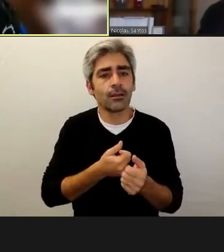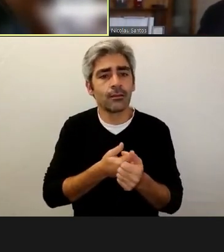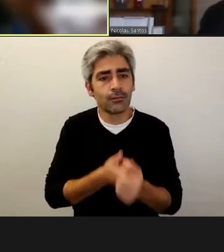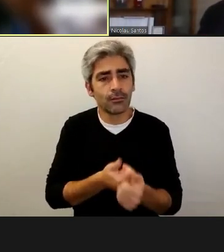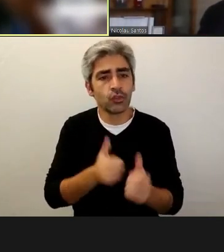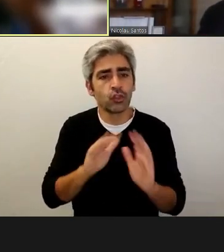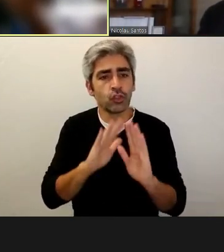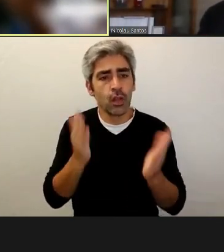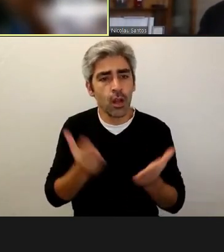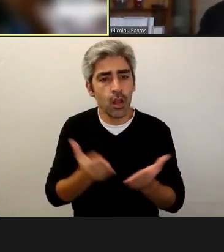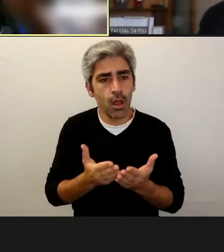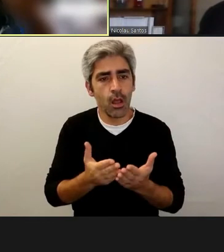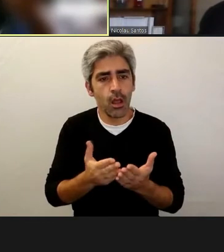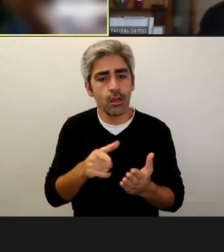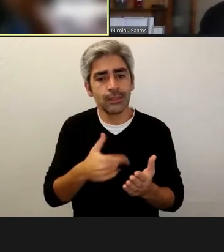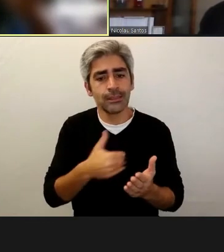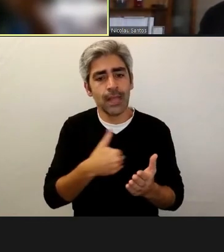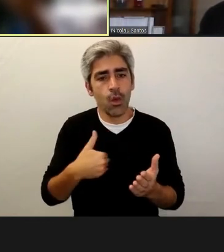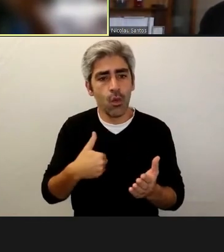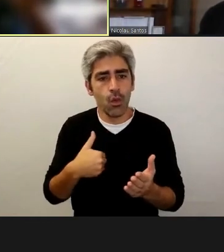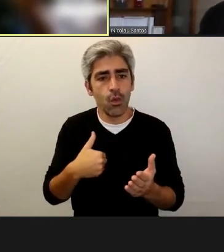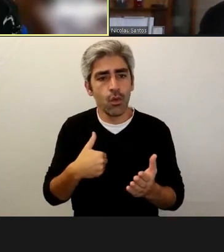geral em relação a esta saúde